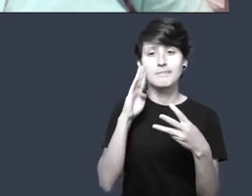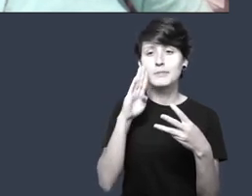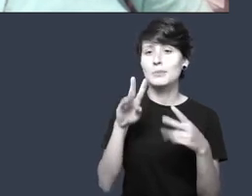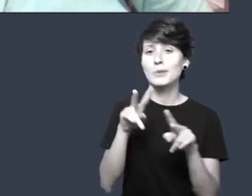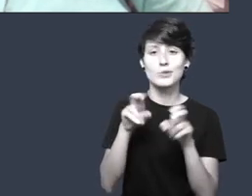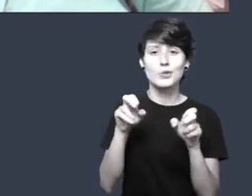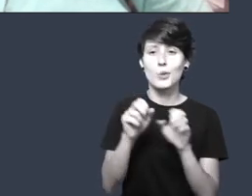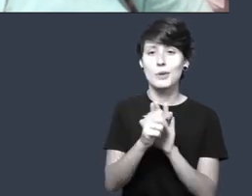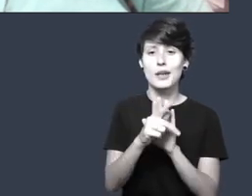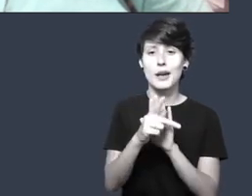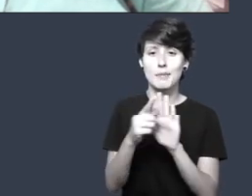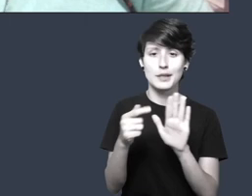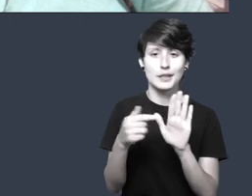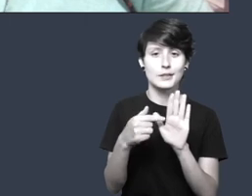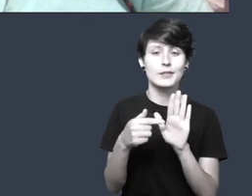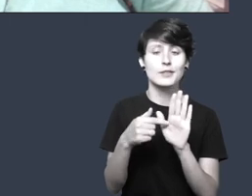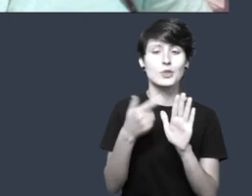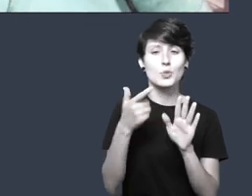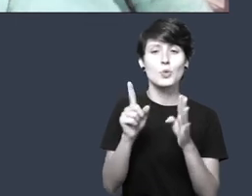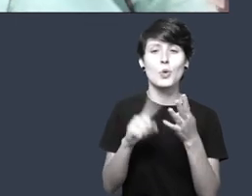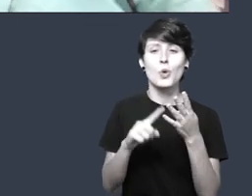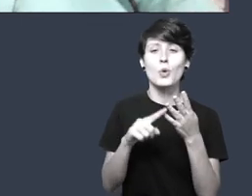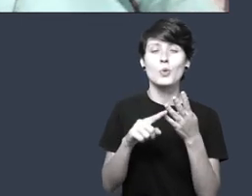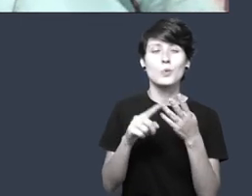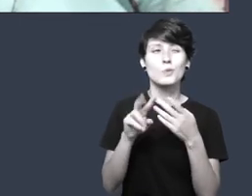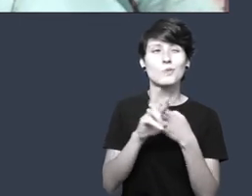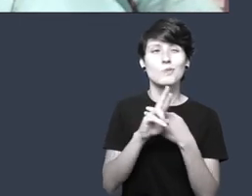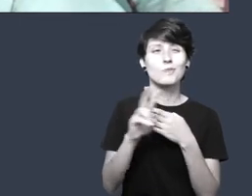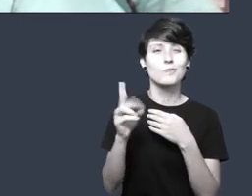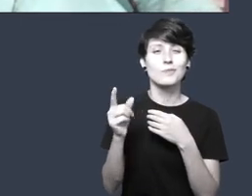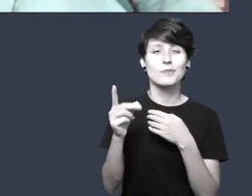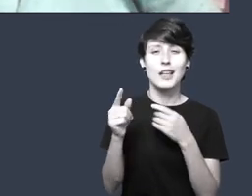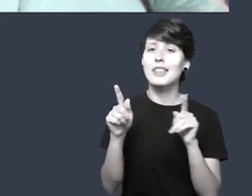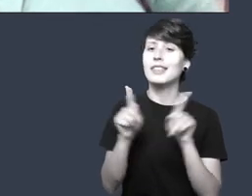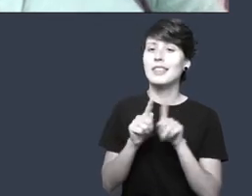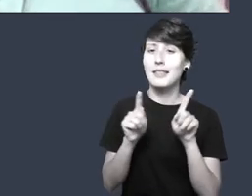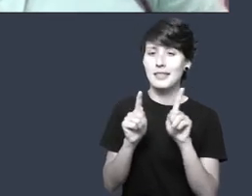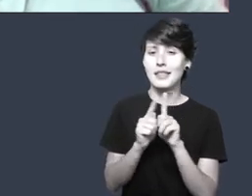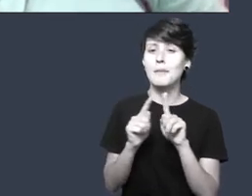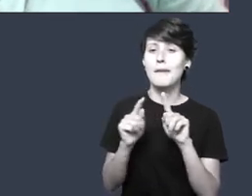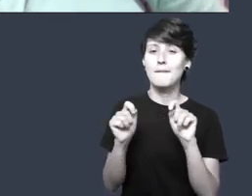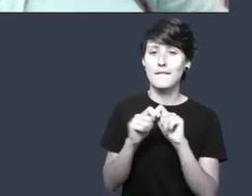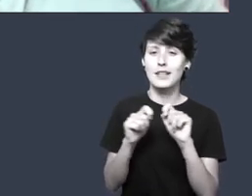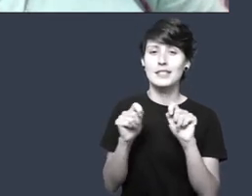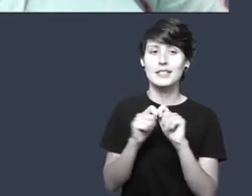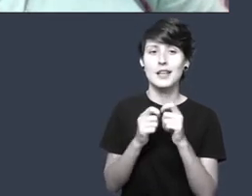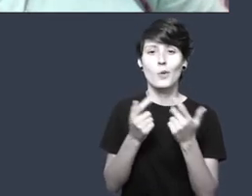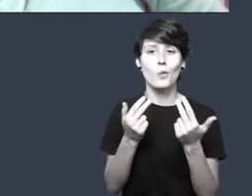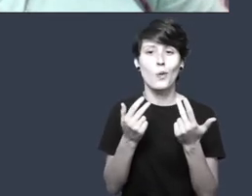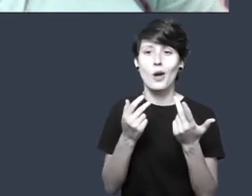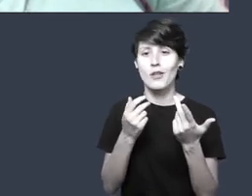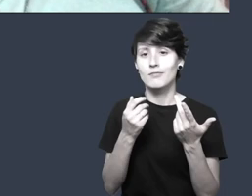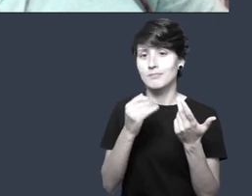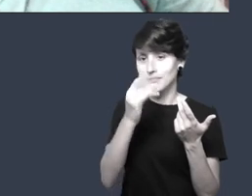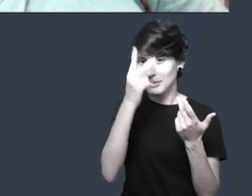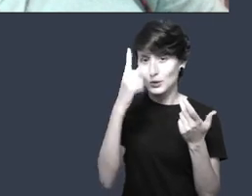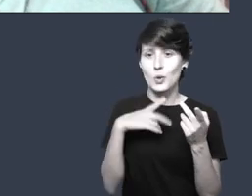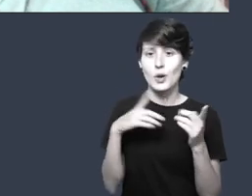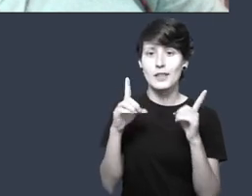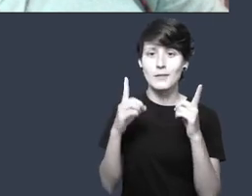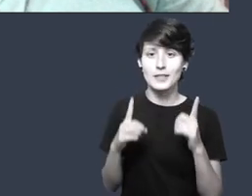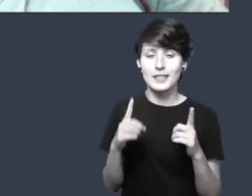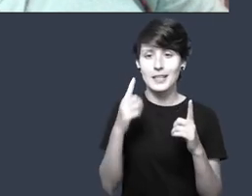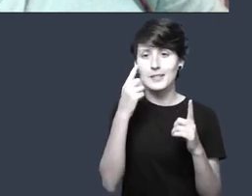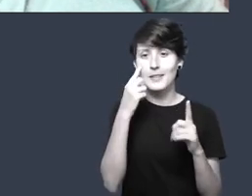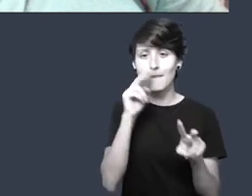a aplicativos, né? Tinha um outro também da Microsoft, em que ele também fazia, vamos supor, para as pessoas com deficiência visual,